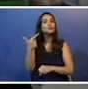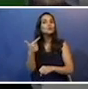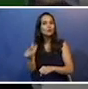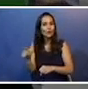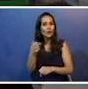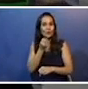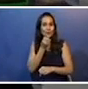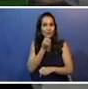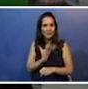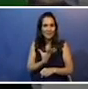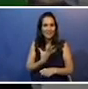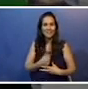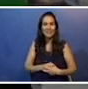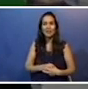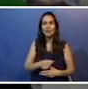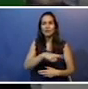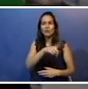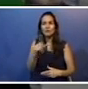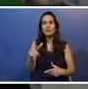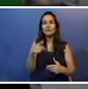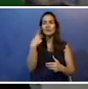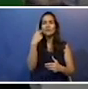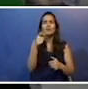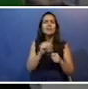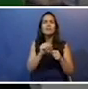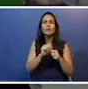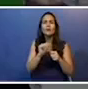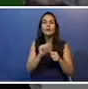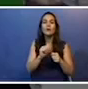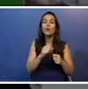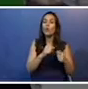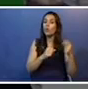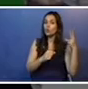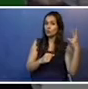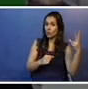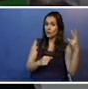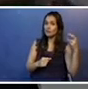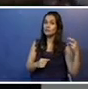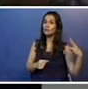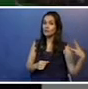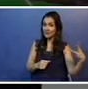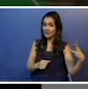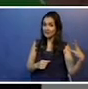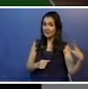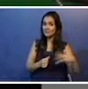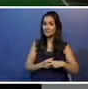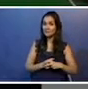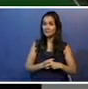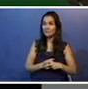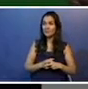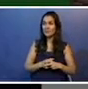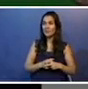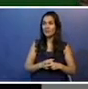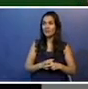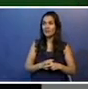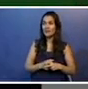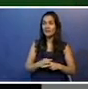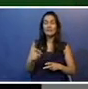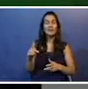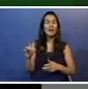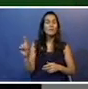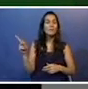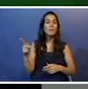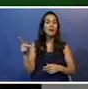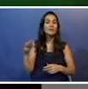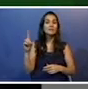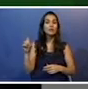bem? Então, vocês farão o 2 e o 3, tá? Exercícios 2 e 3 da